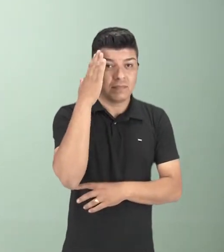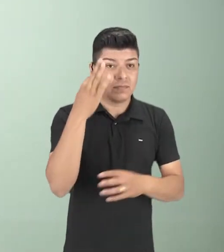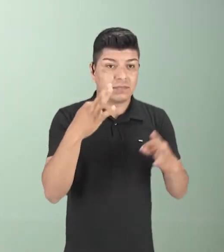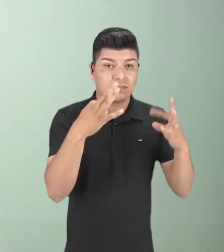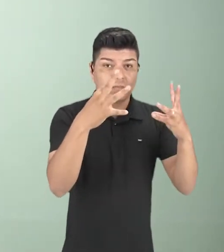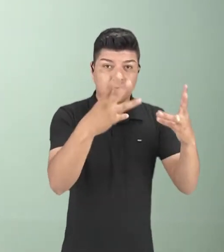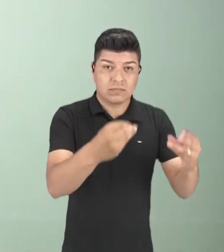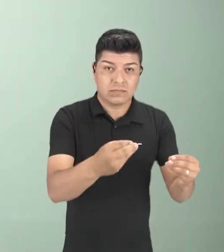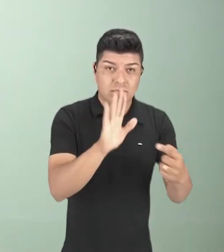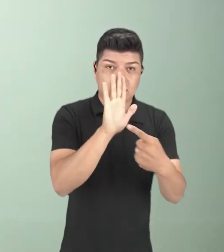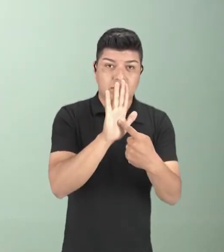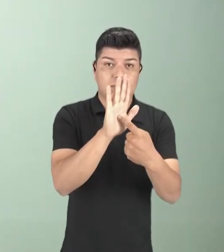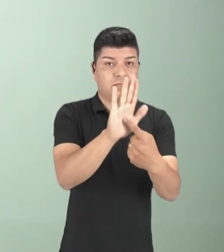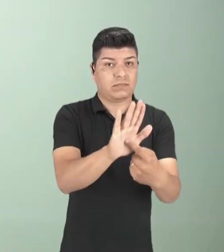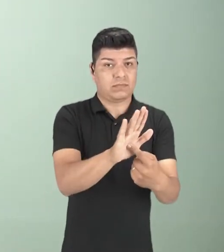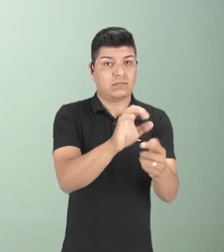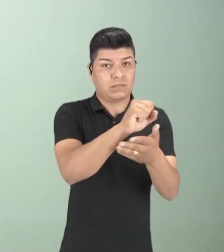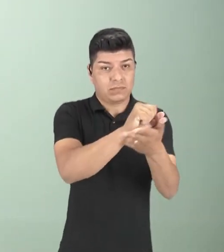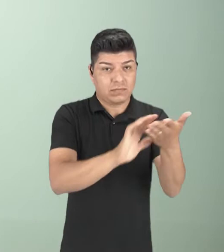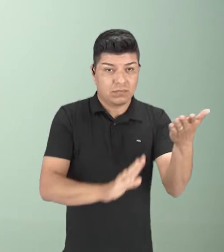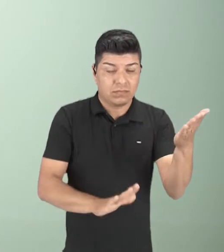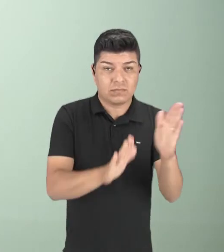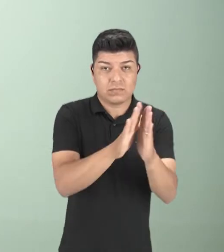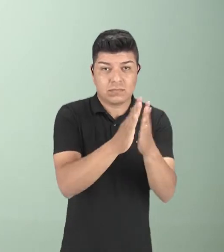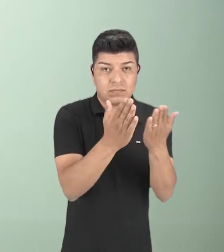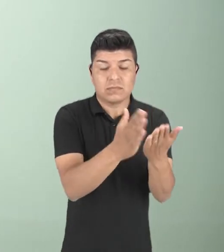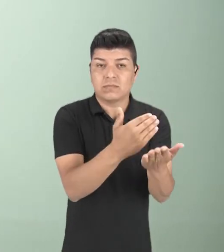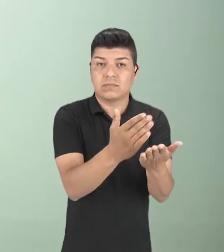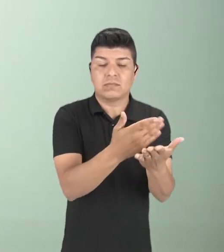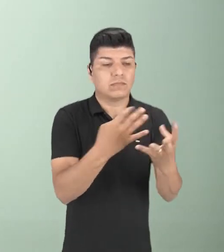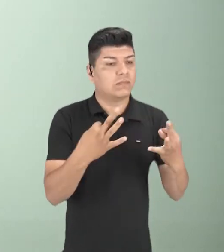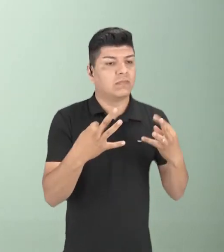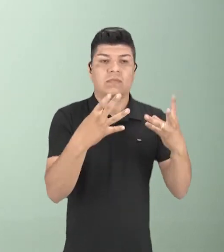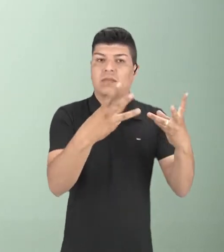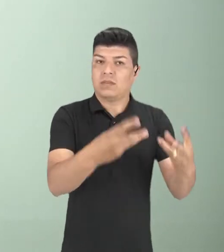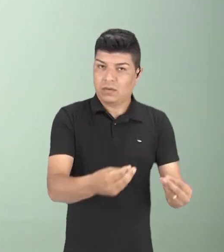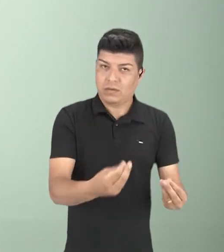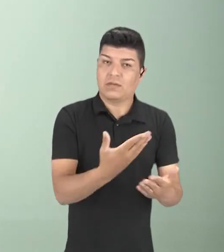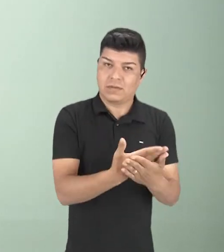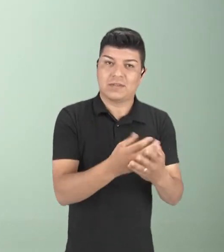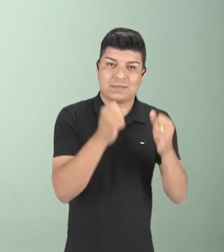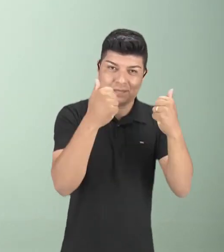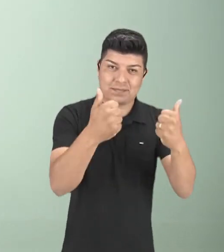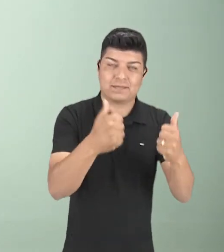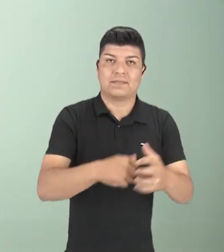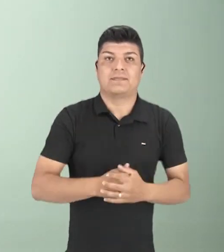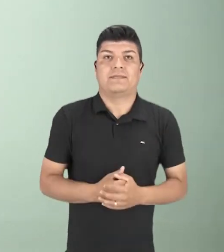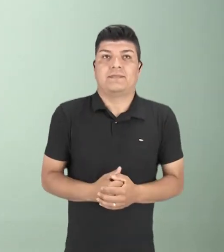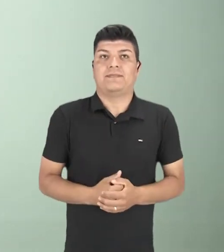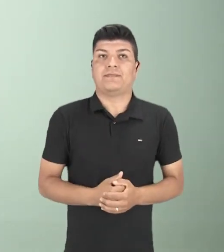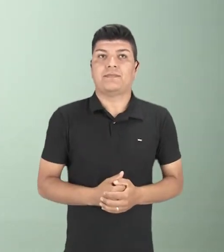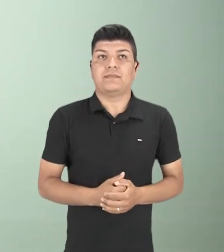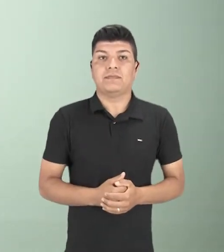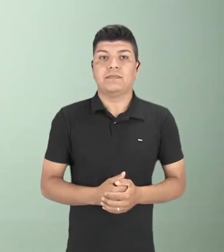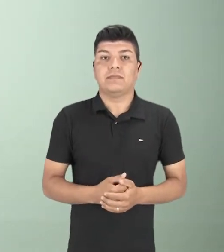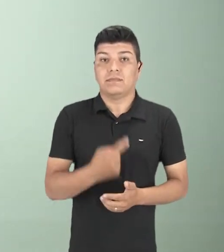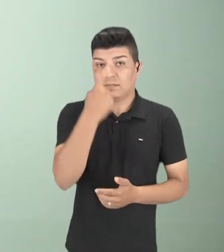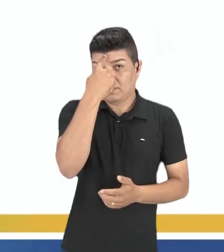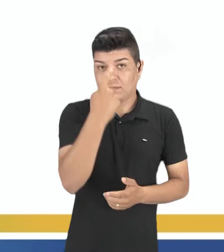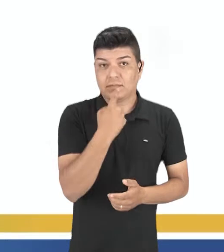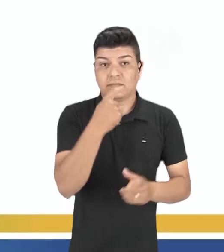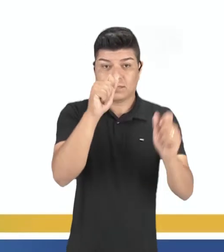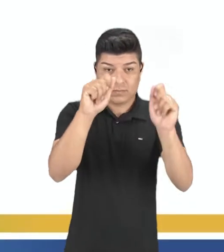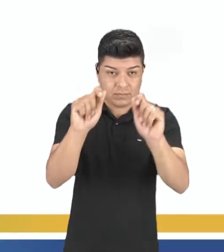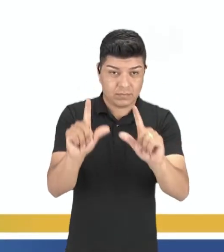que está sendo proposto nas atividades, nos livros e em tudo aquilo que vocês vão estar estudando, tudo bem? Então vamos à imagem.